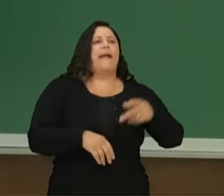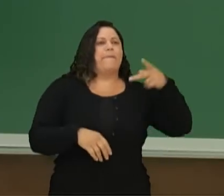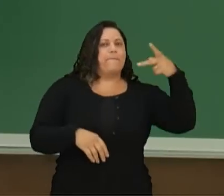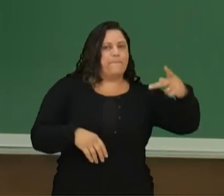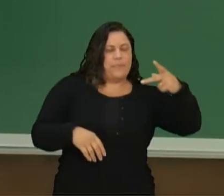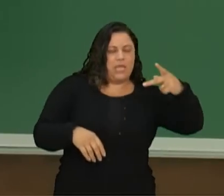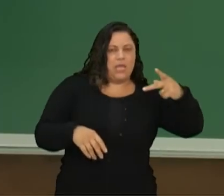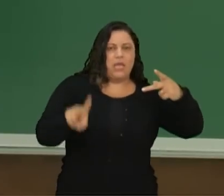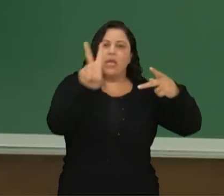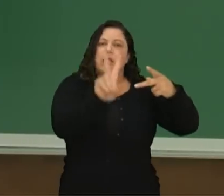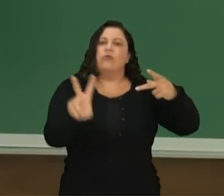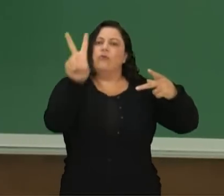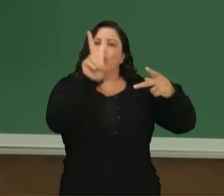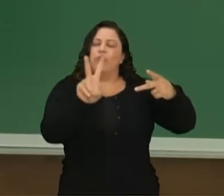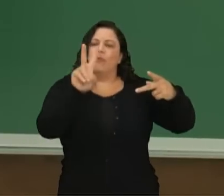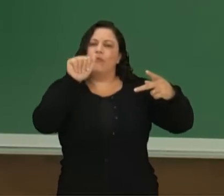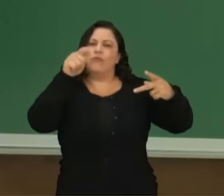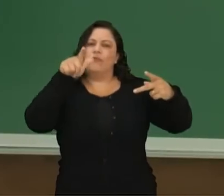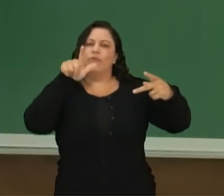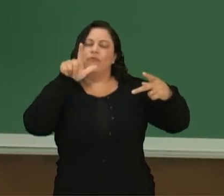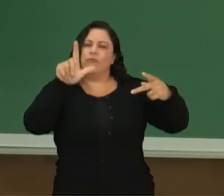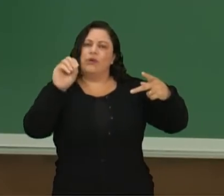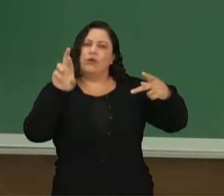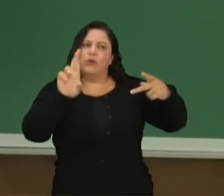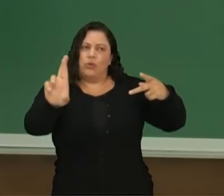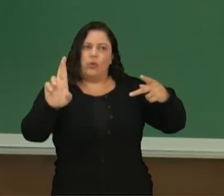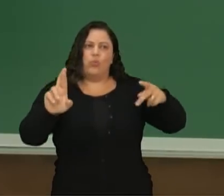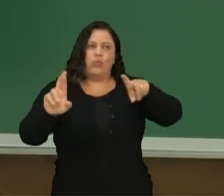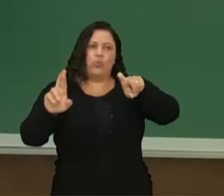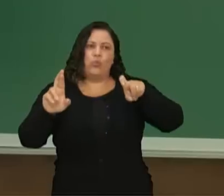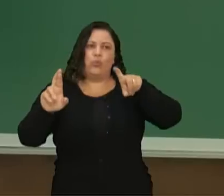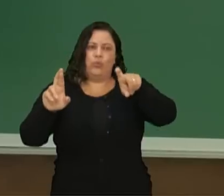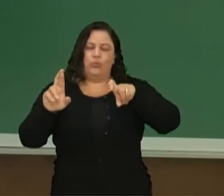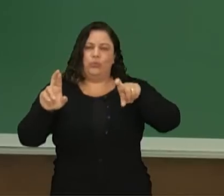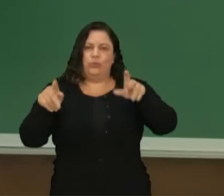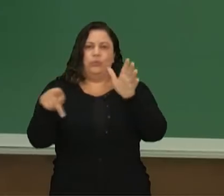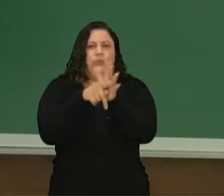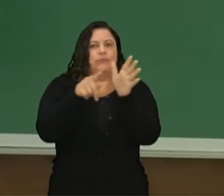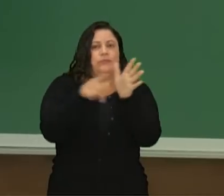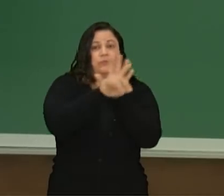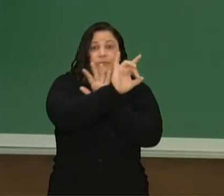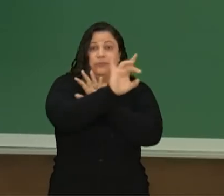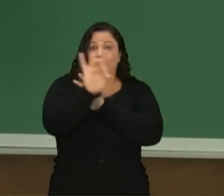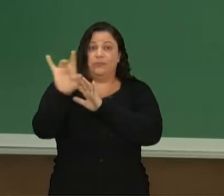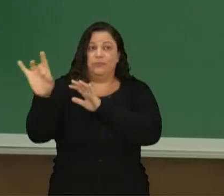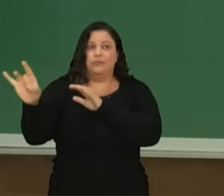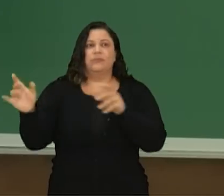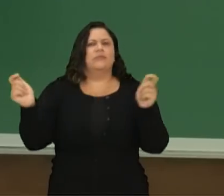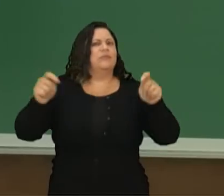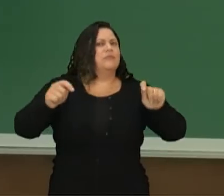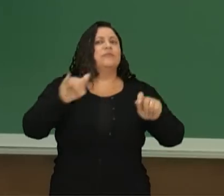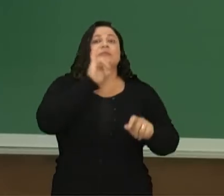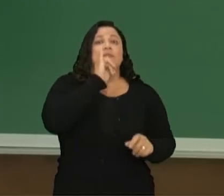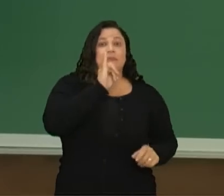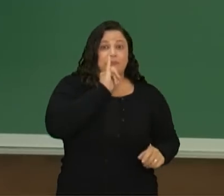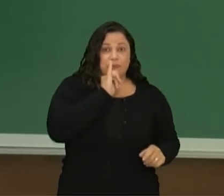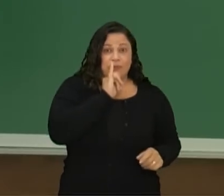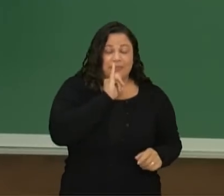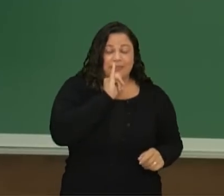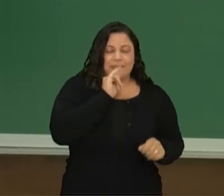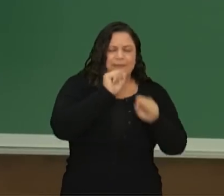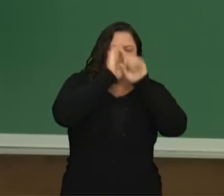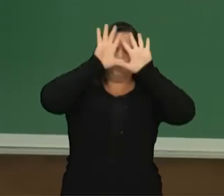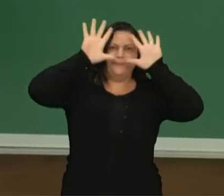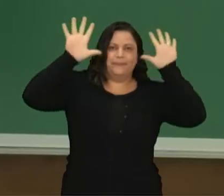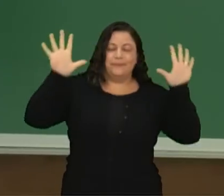vai nos dizer quais são os valores dos dados. Então, vamos lá fazer um exemplo que vai ficar